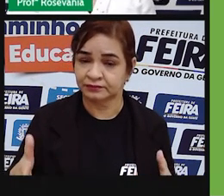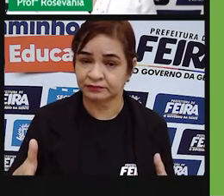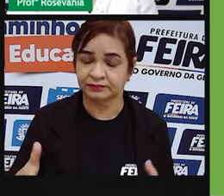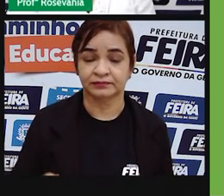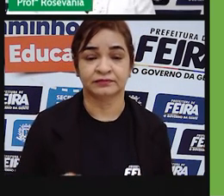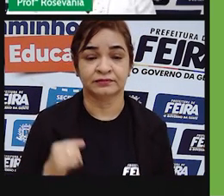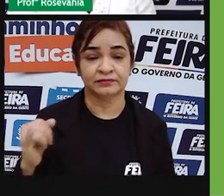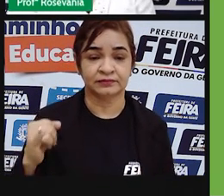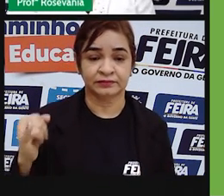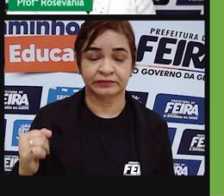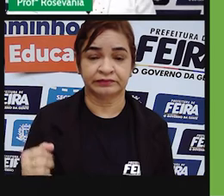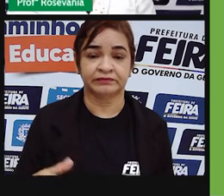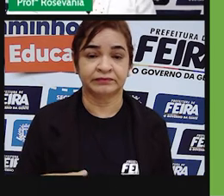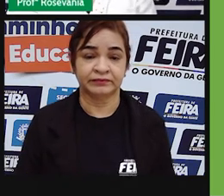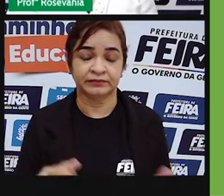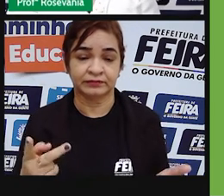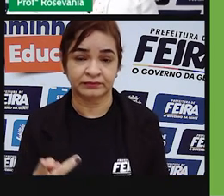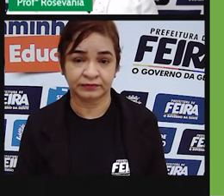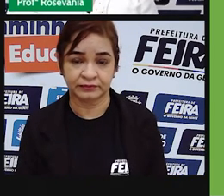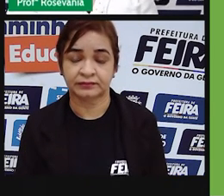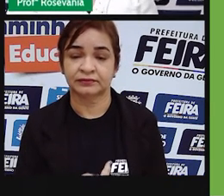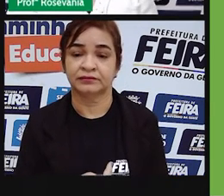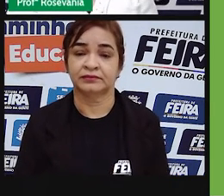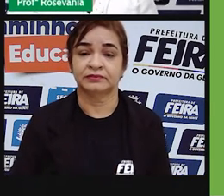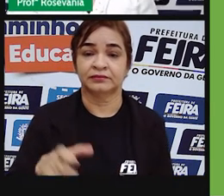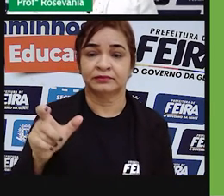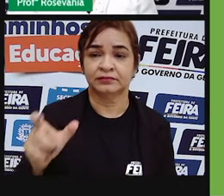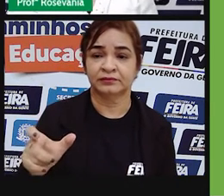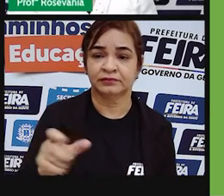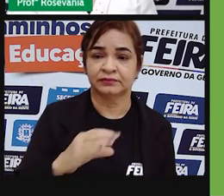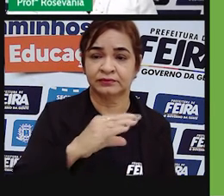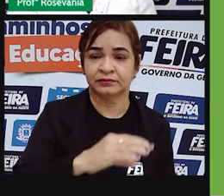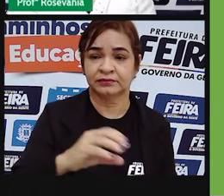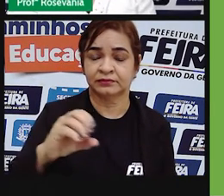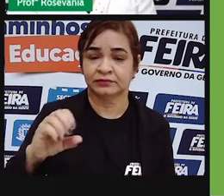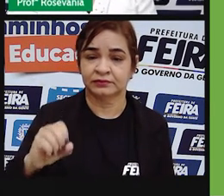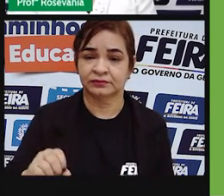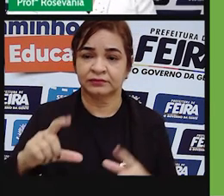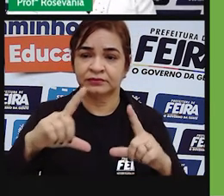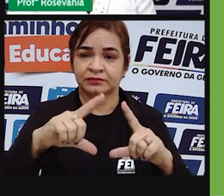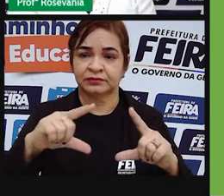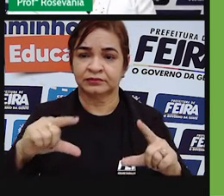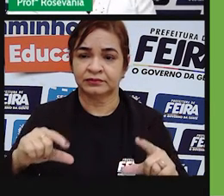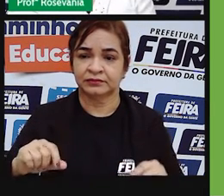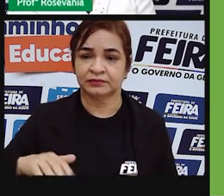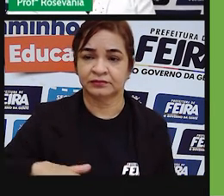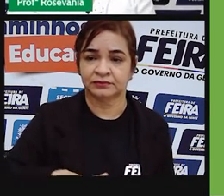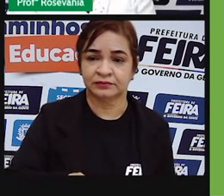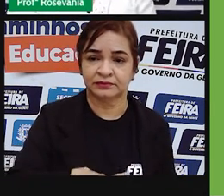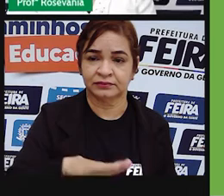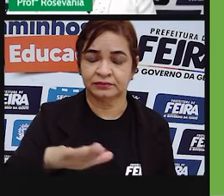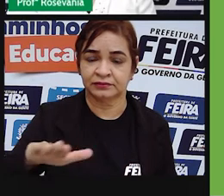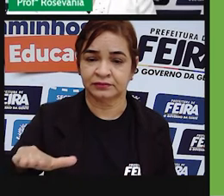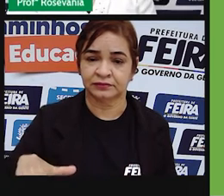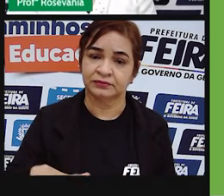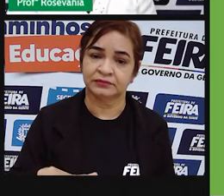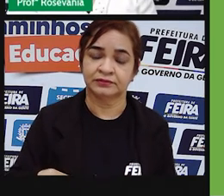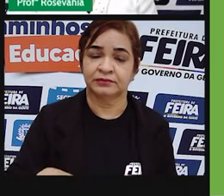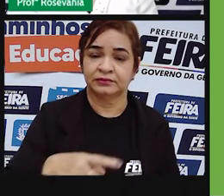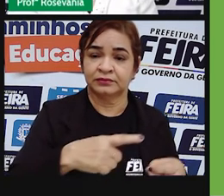que eram valorizados e eu centro-oeste Brasília né e arredores área do